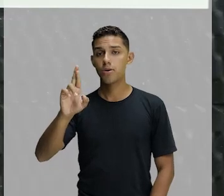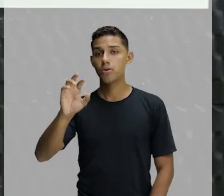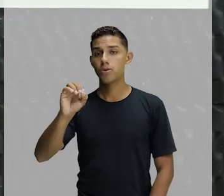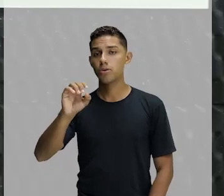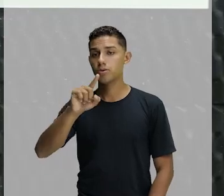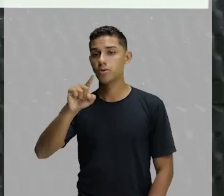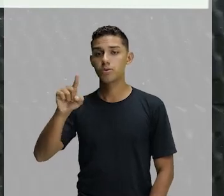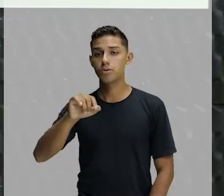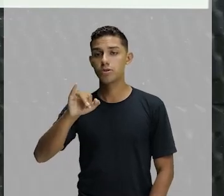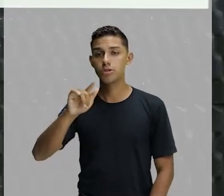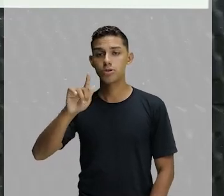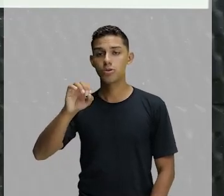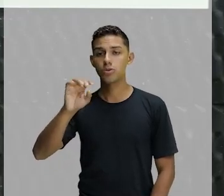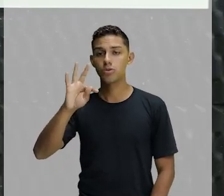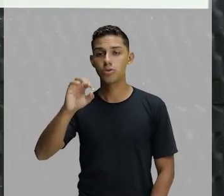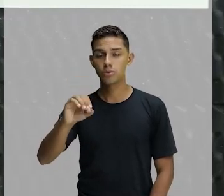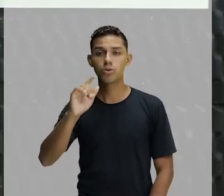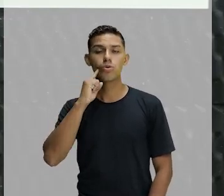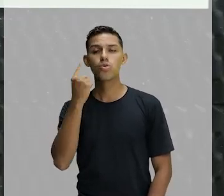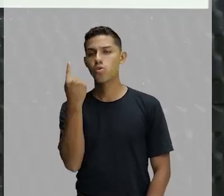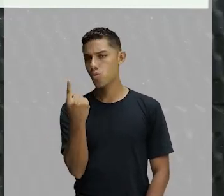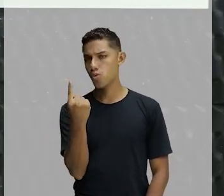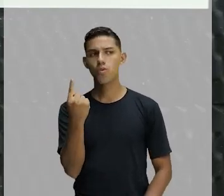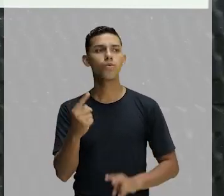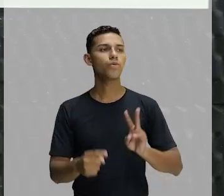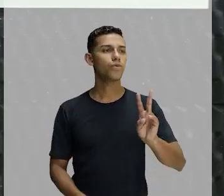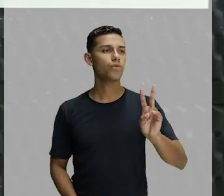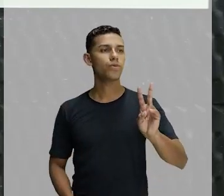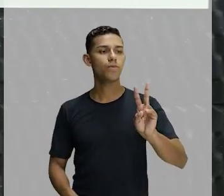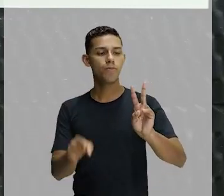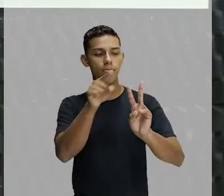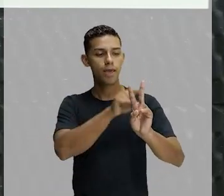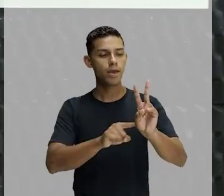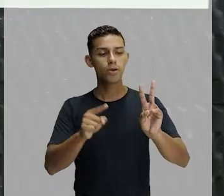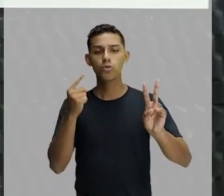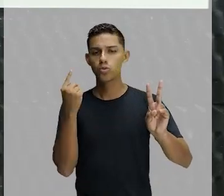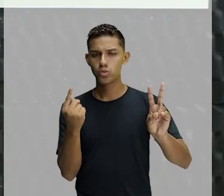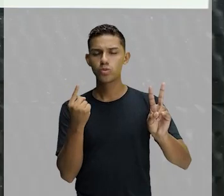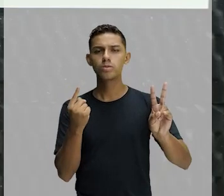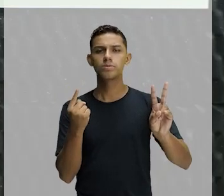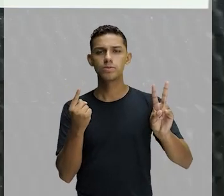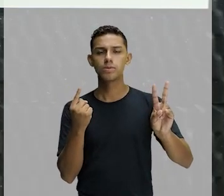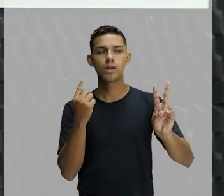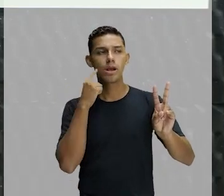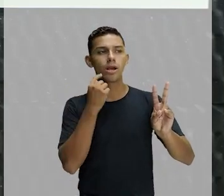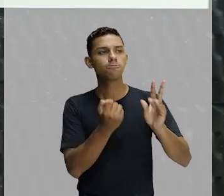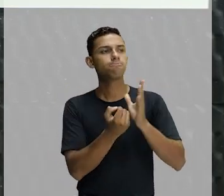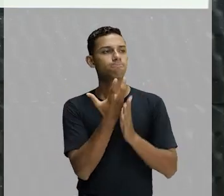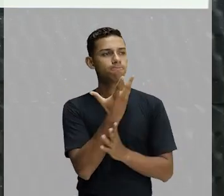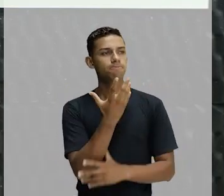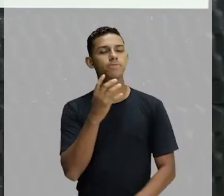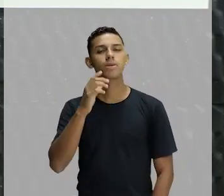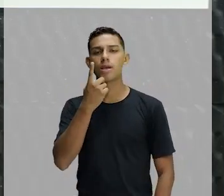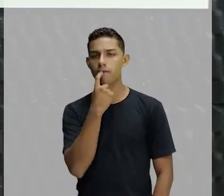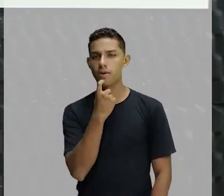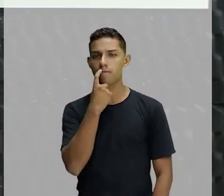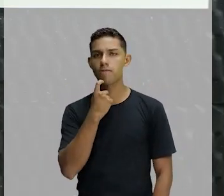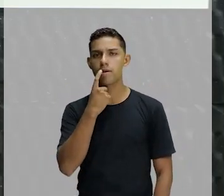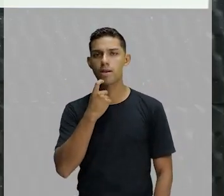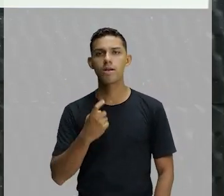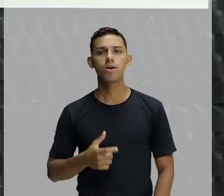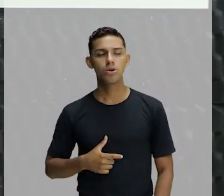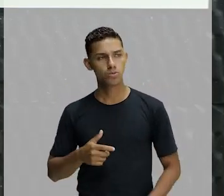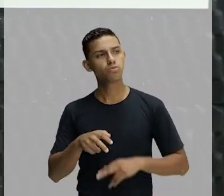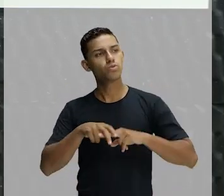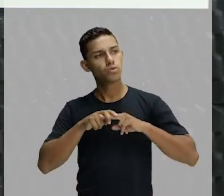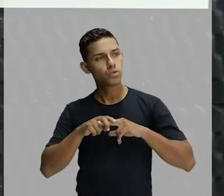de um único alelo V. Então, como eu só tenho um único alelo contribuindo para a produção do pigmento vermelho, por isso